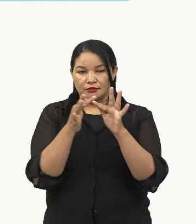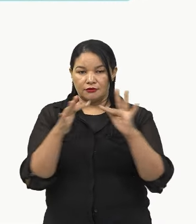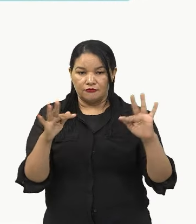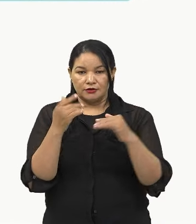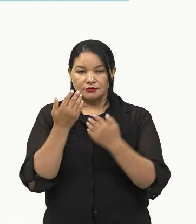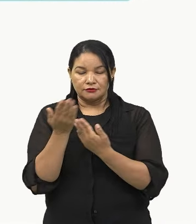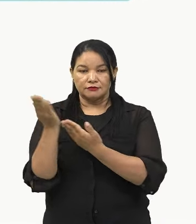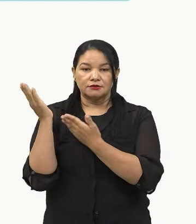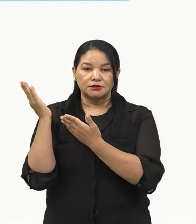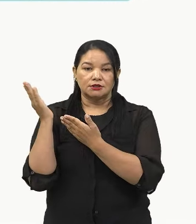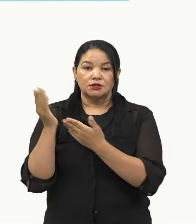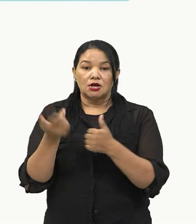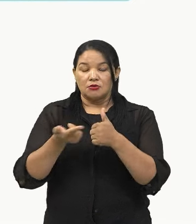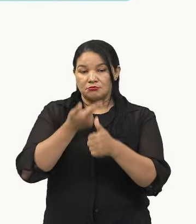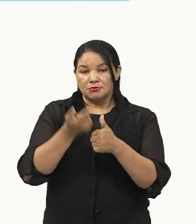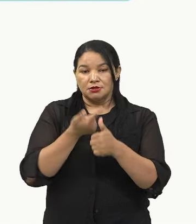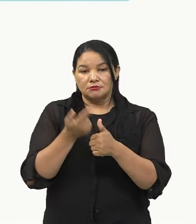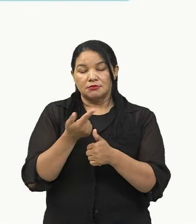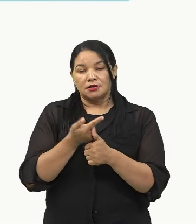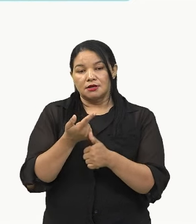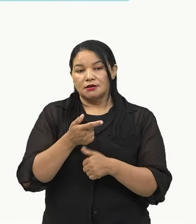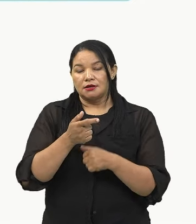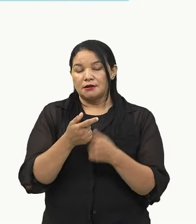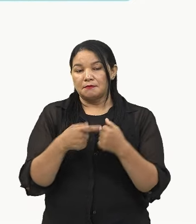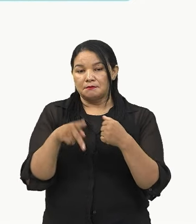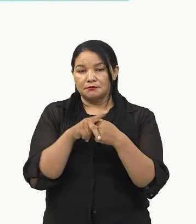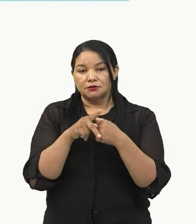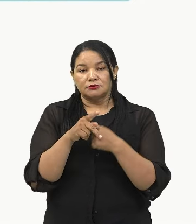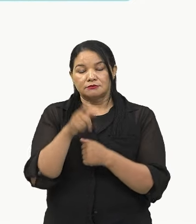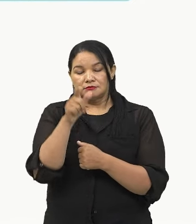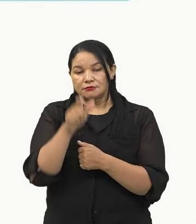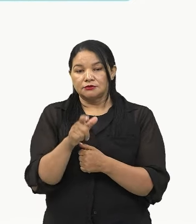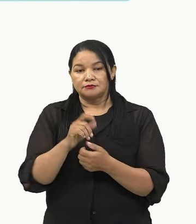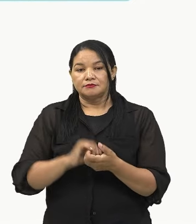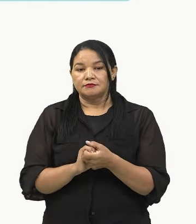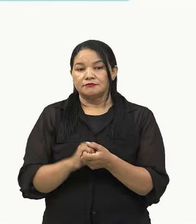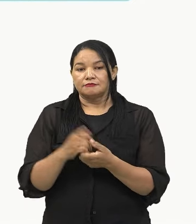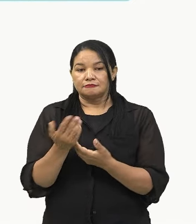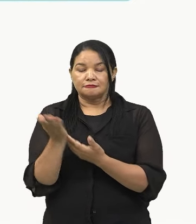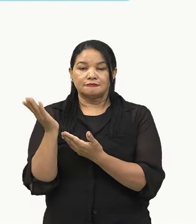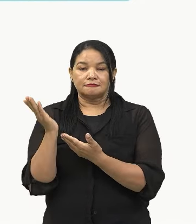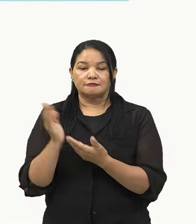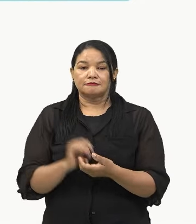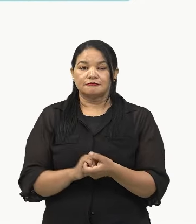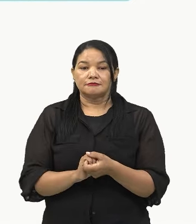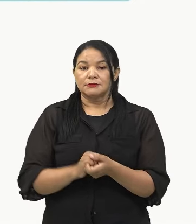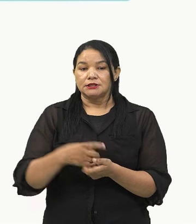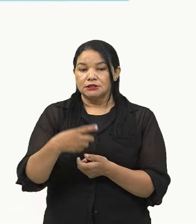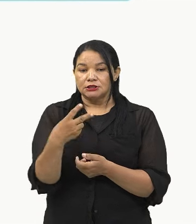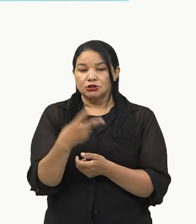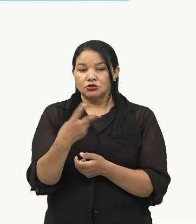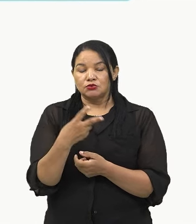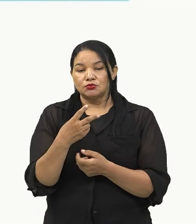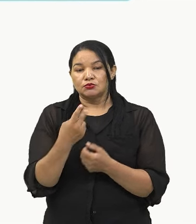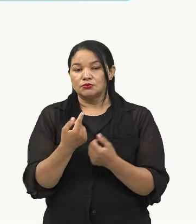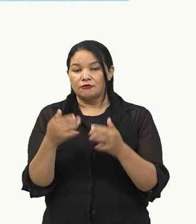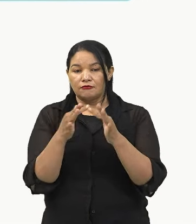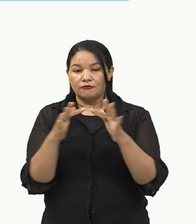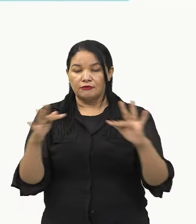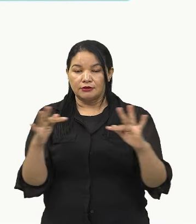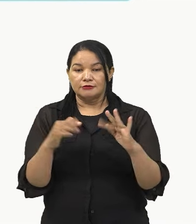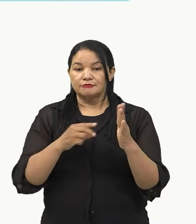é a primeira pessoa. Yo le he enviado una carta a Maria. O segundo, que aqui